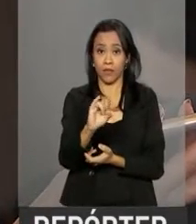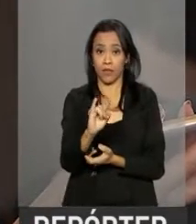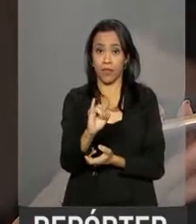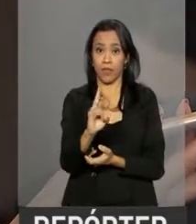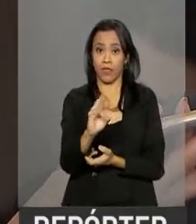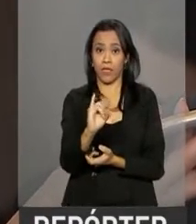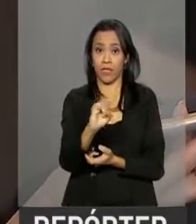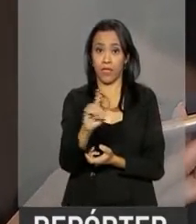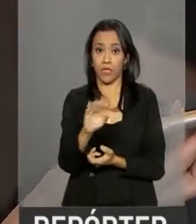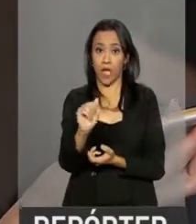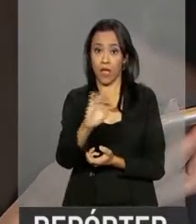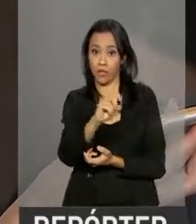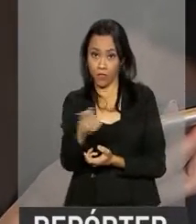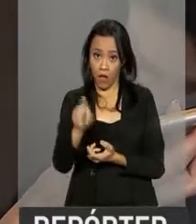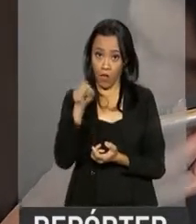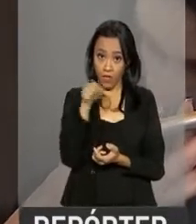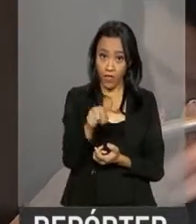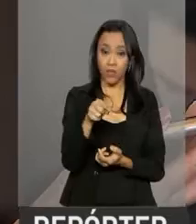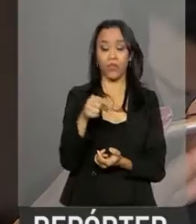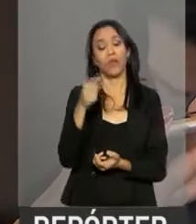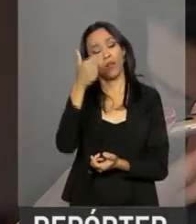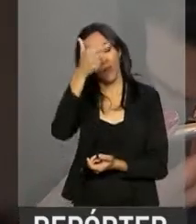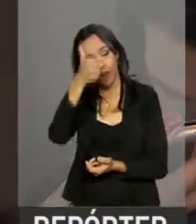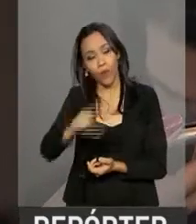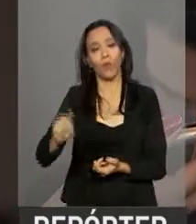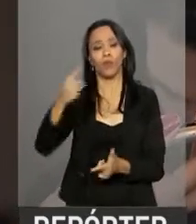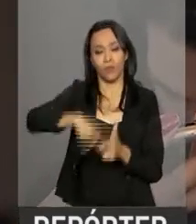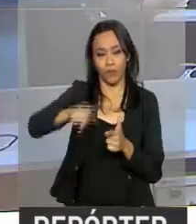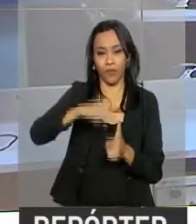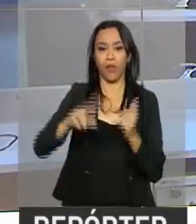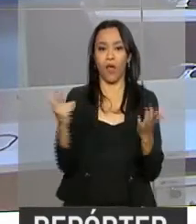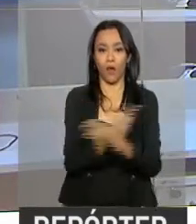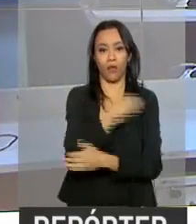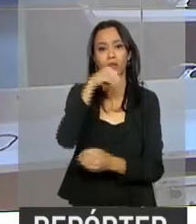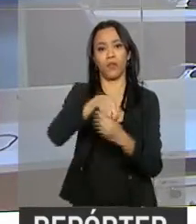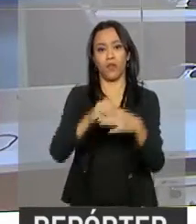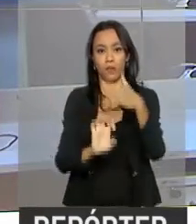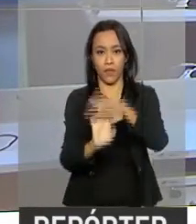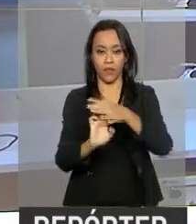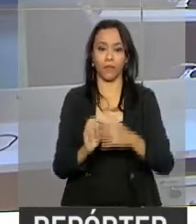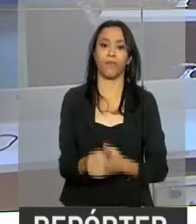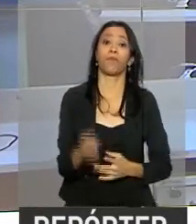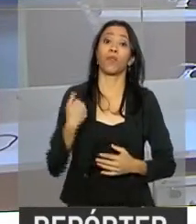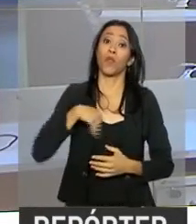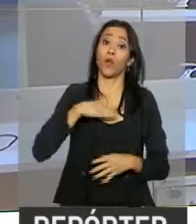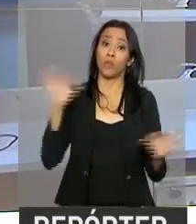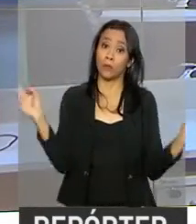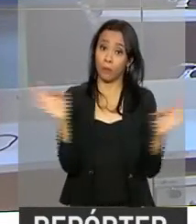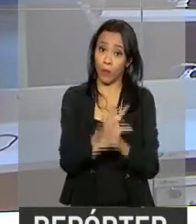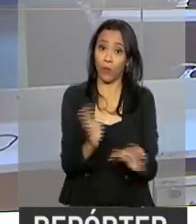de terceirização são um grande fator burocrático dentro de uma empresa. Nós ficamos por aqui.